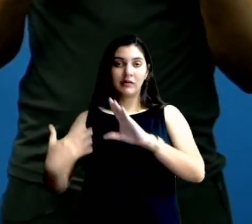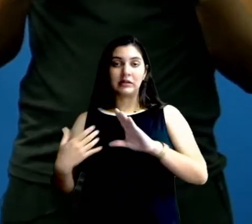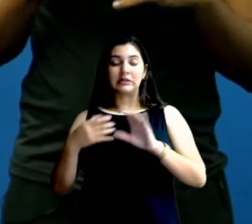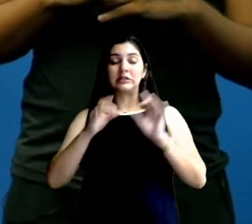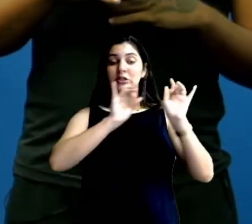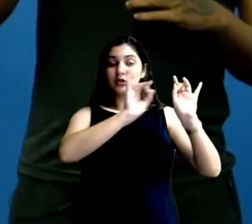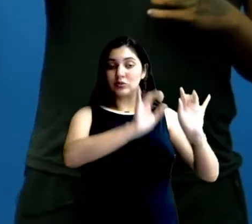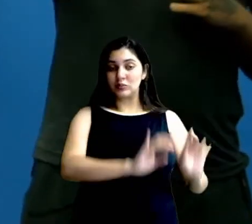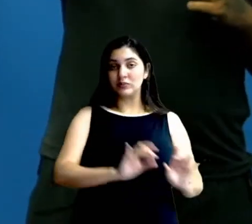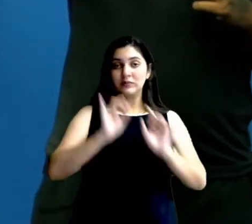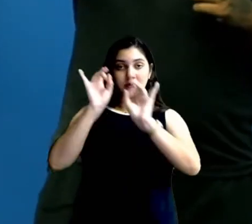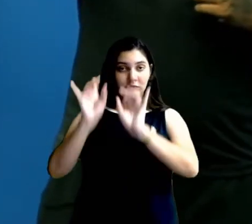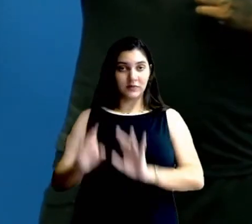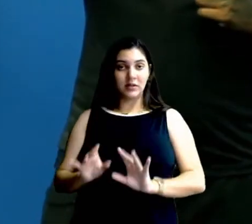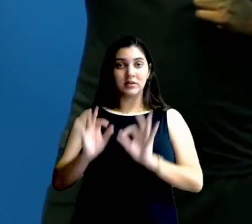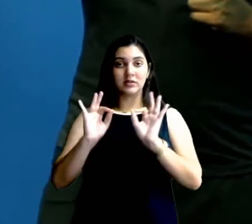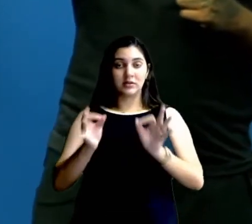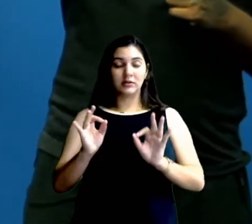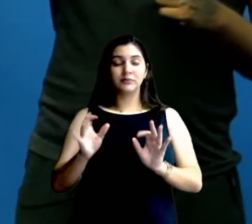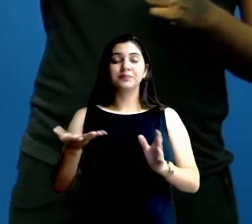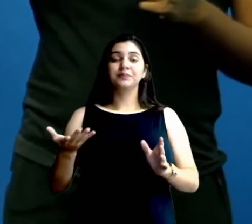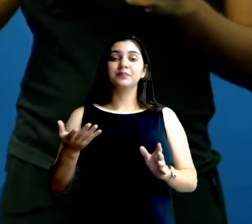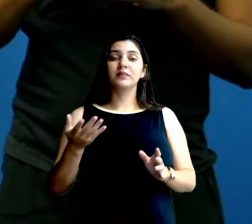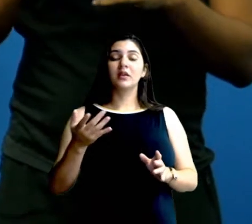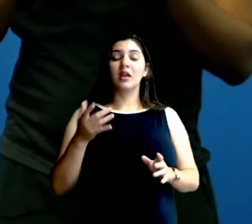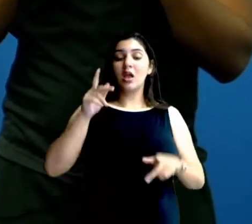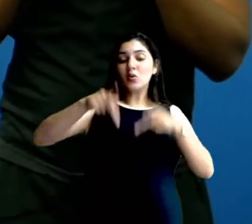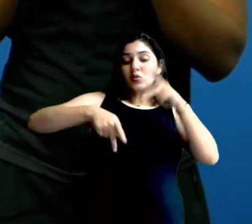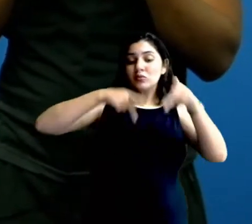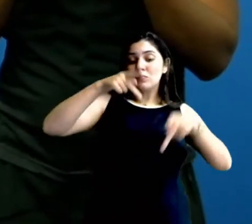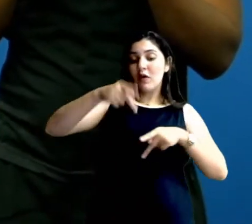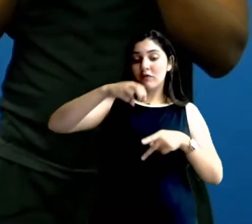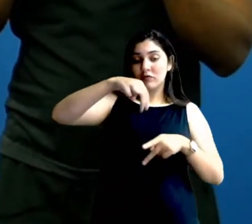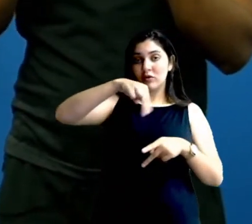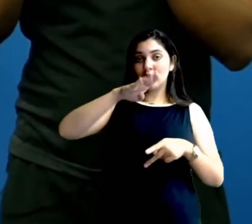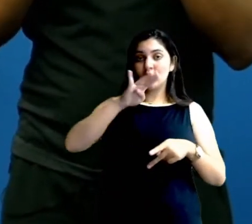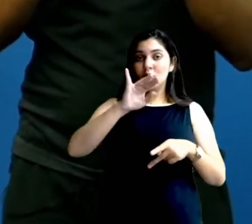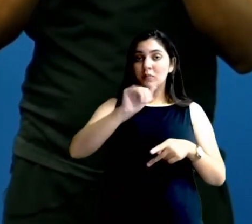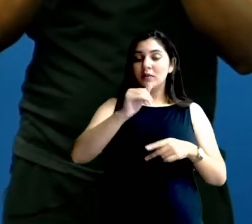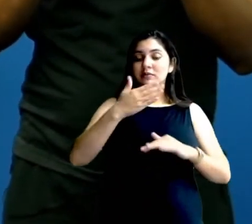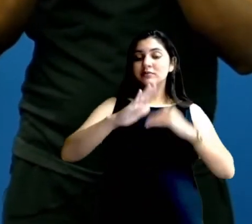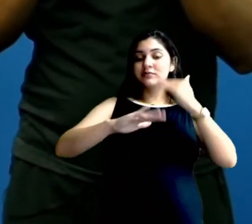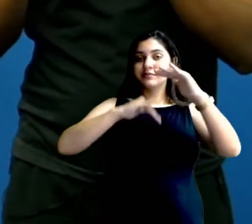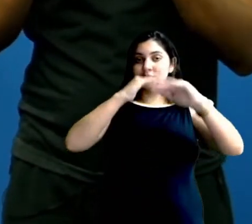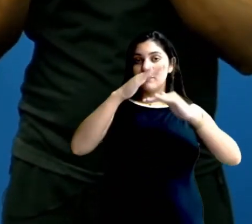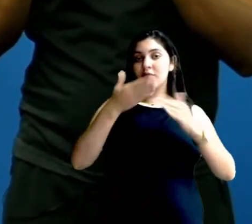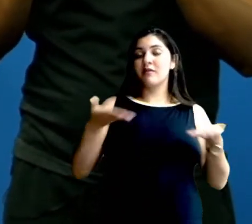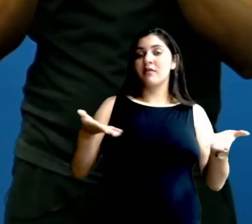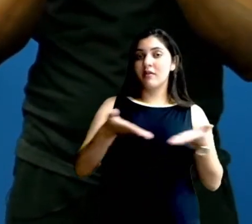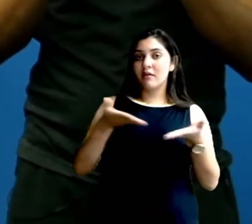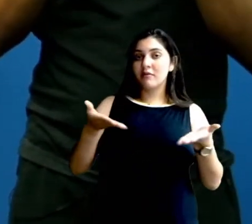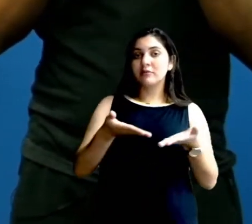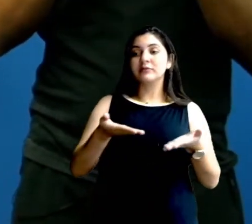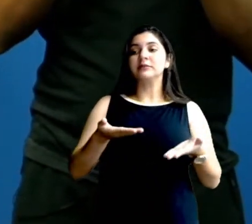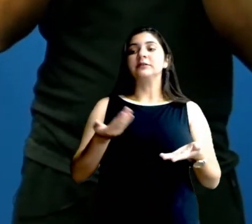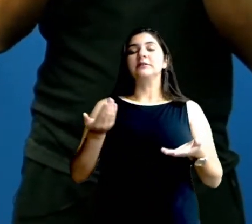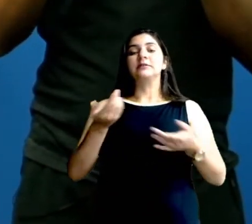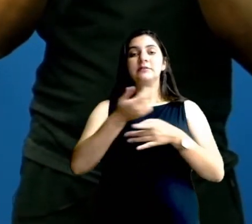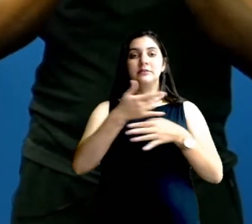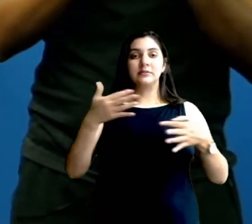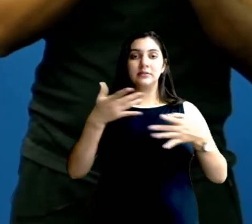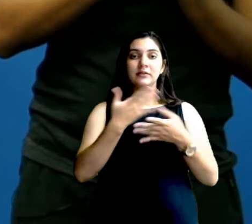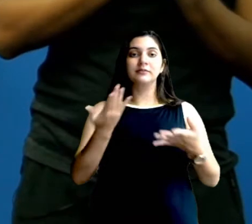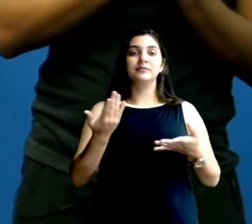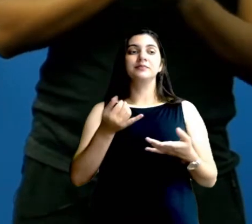especificidades e os povos da região Danúbia ele se desenvolveram entre os atuais entre as atuais cidades né